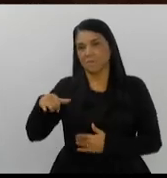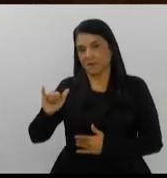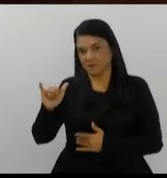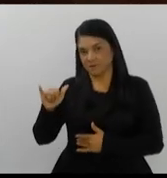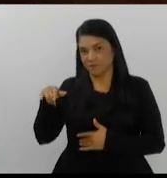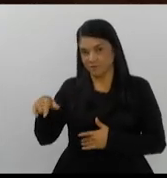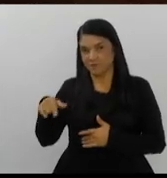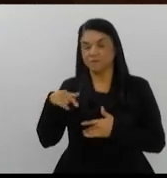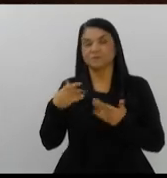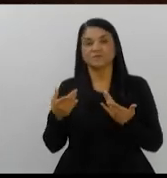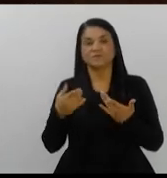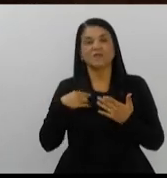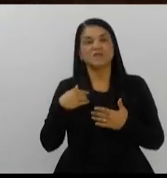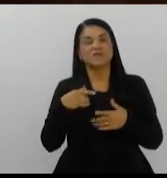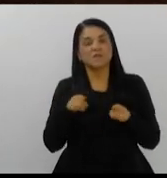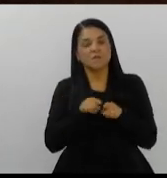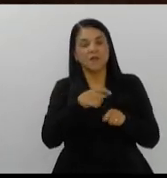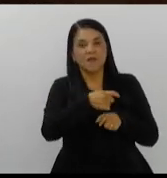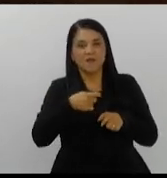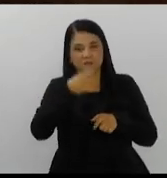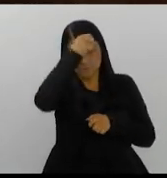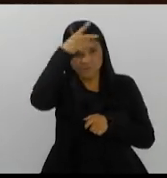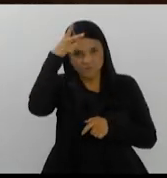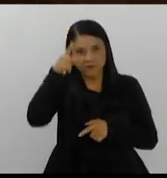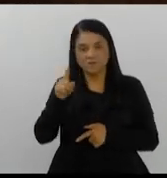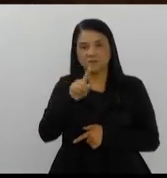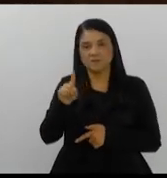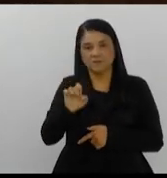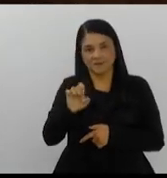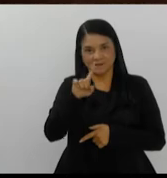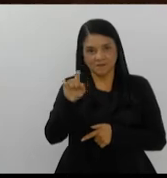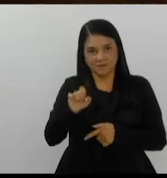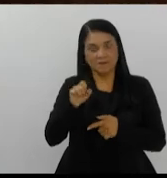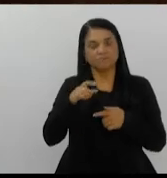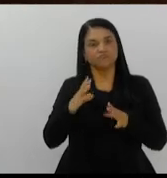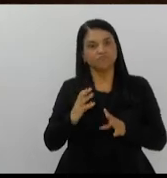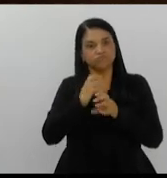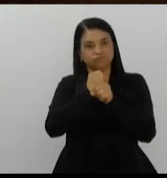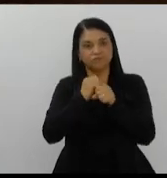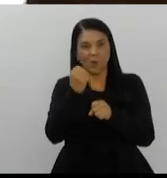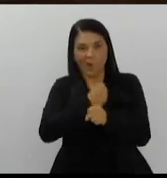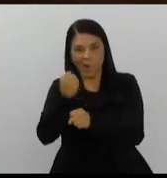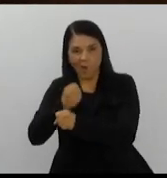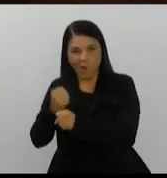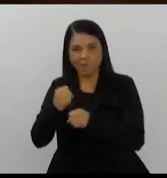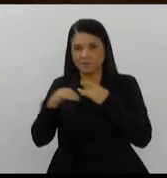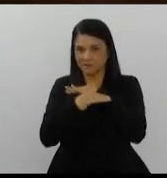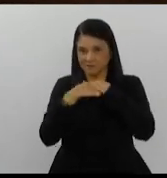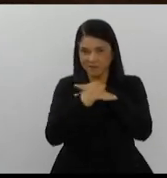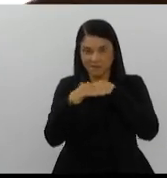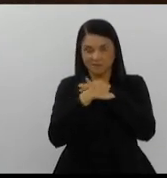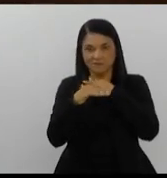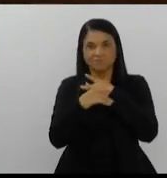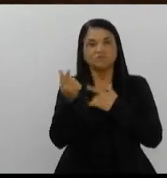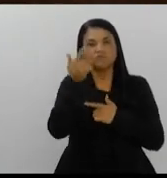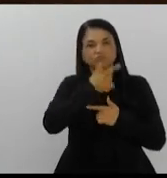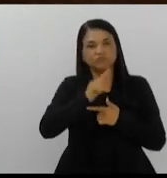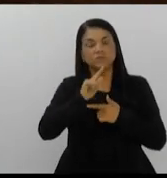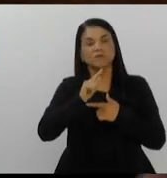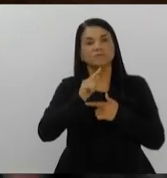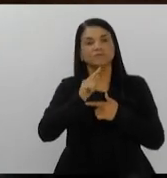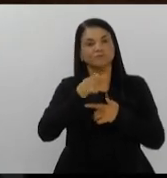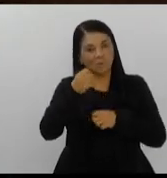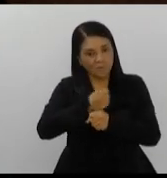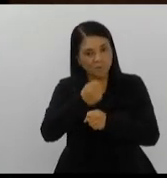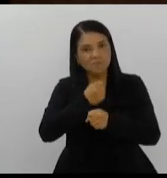Zezé, que reivindicou esse conjunto de obras na cidade, conseguimos que saísse do papel